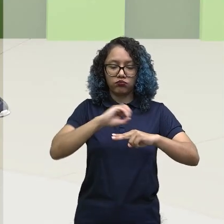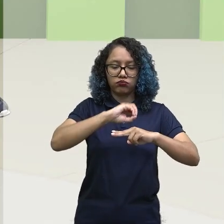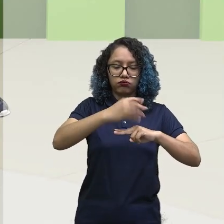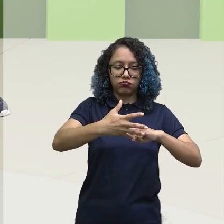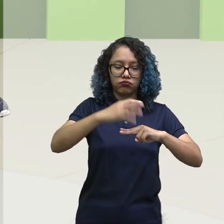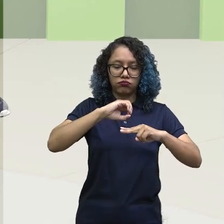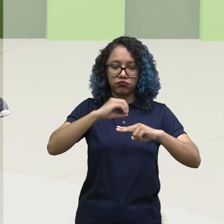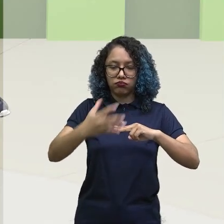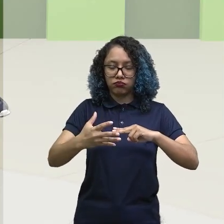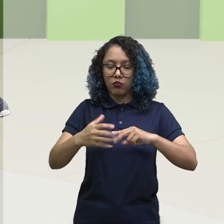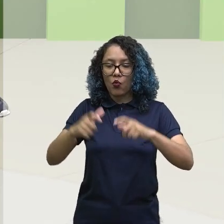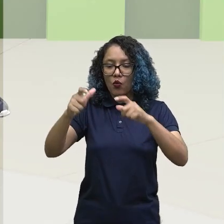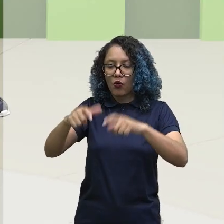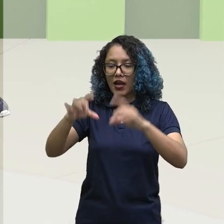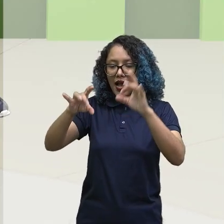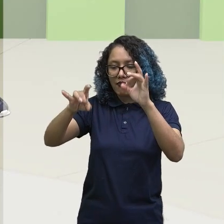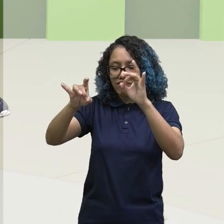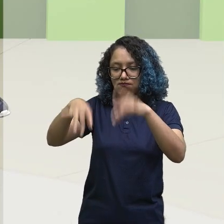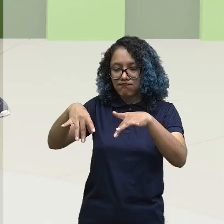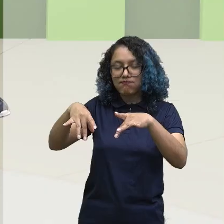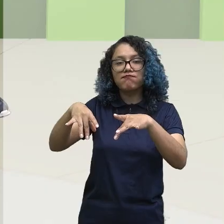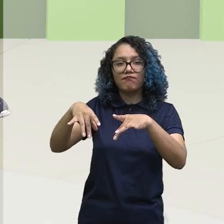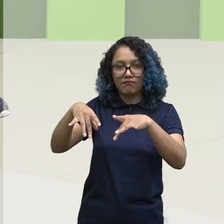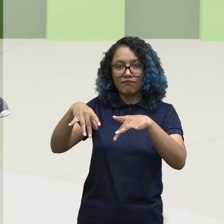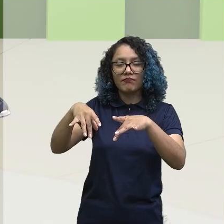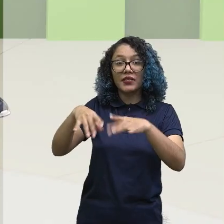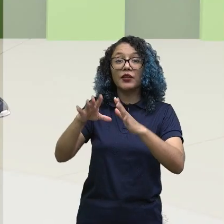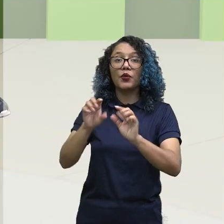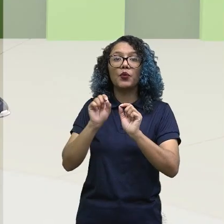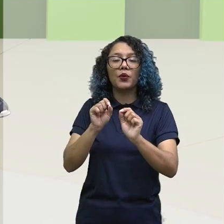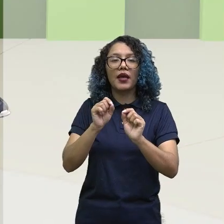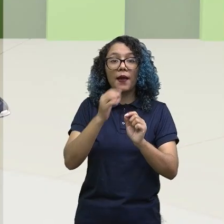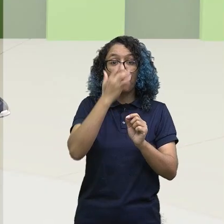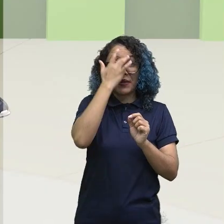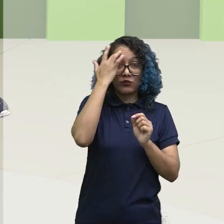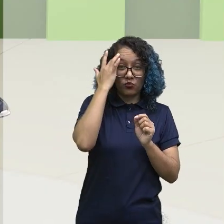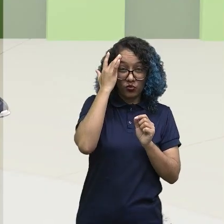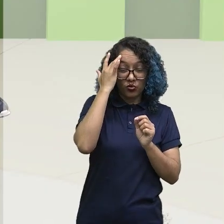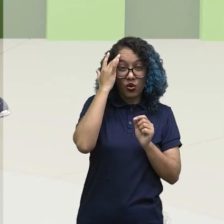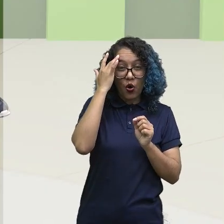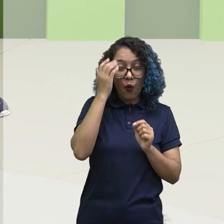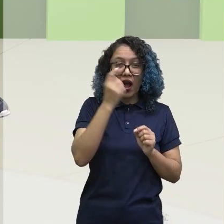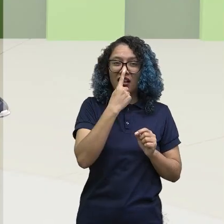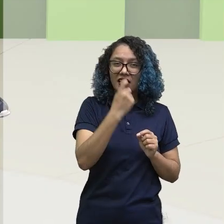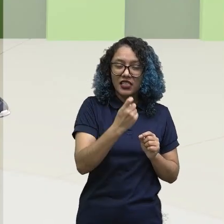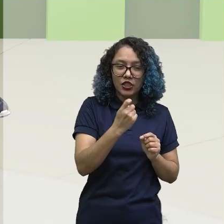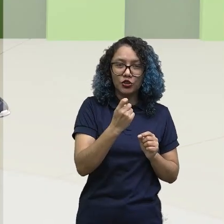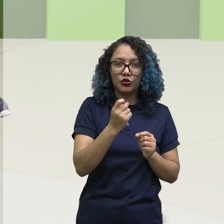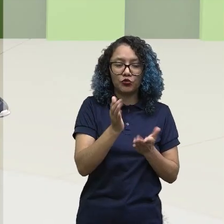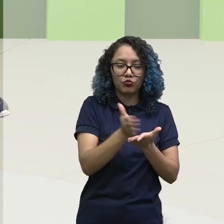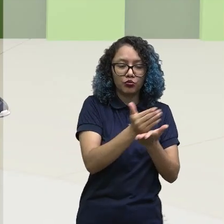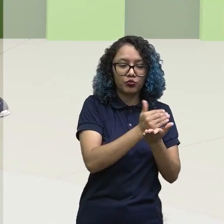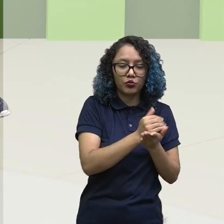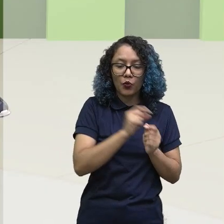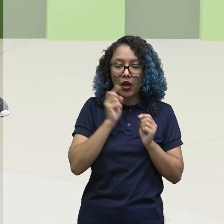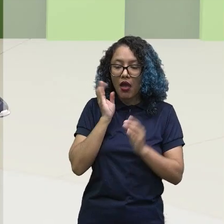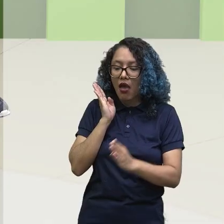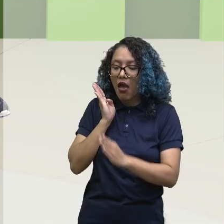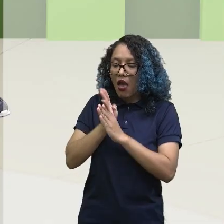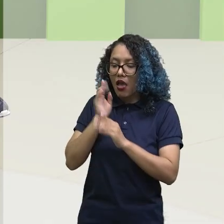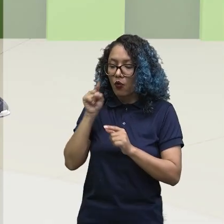abandonado num terreno. E as pessoas ali, né, os catadores de lixo, encontraram e venderam a cápsula com